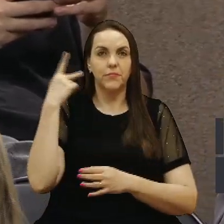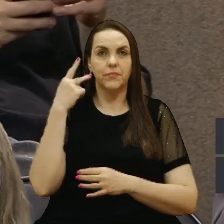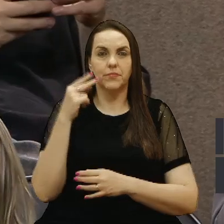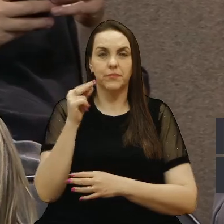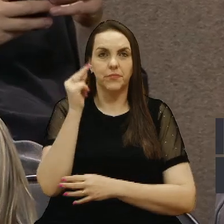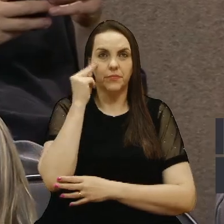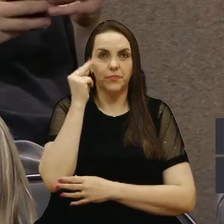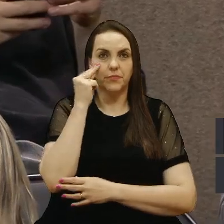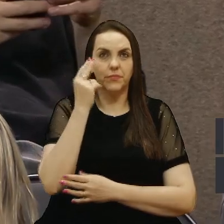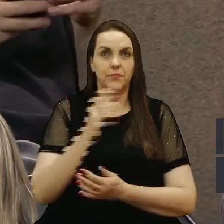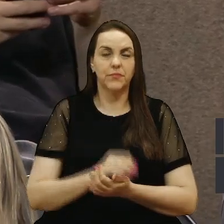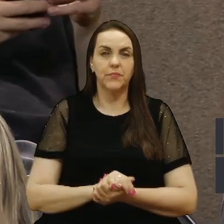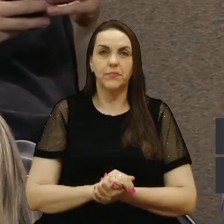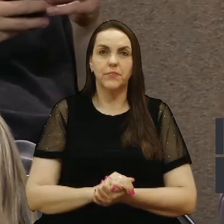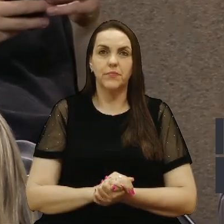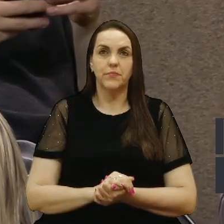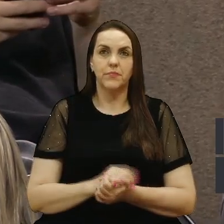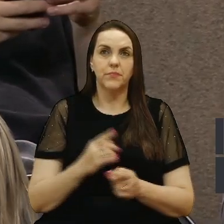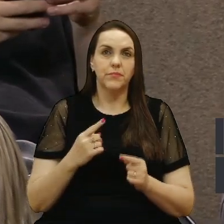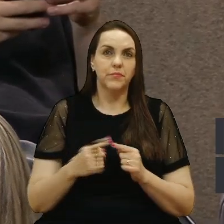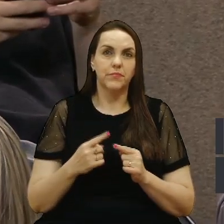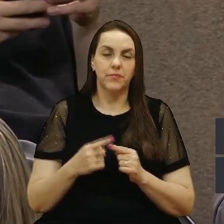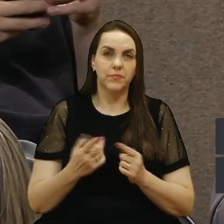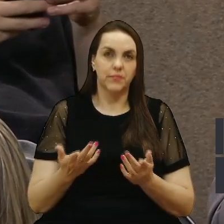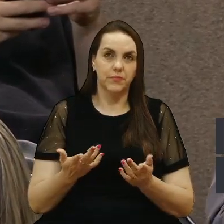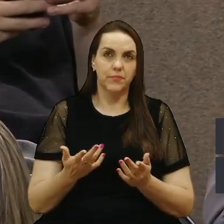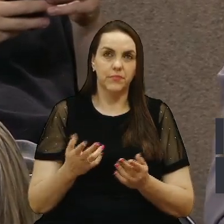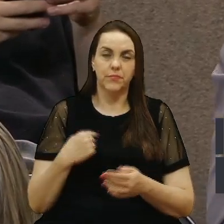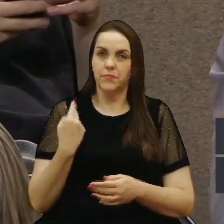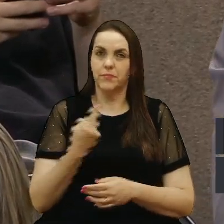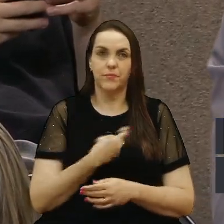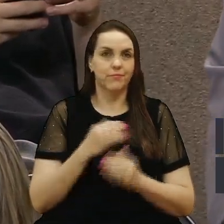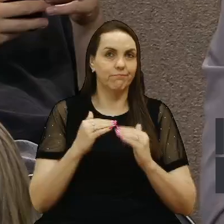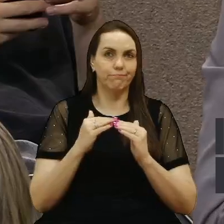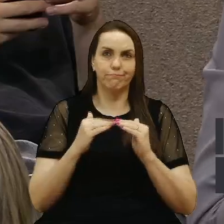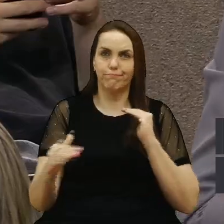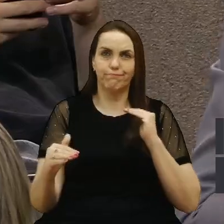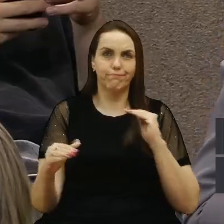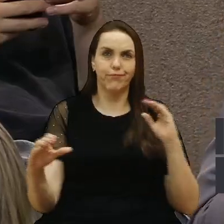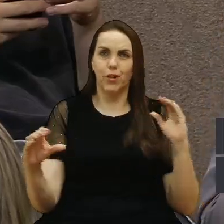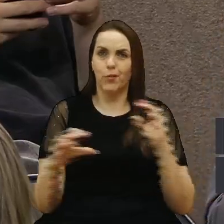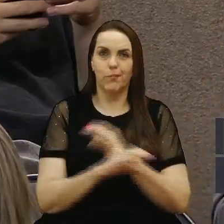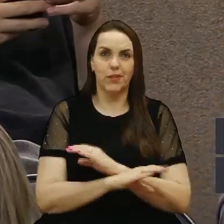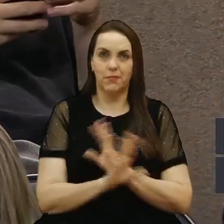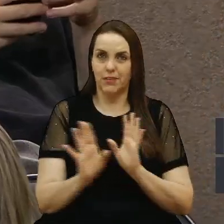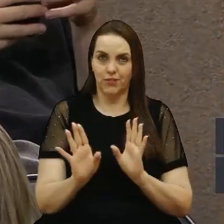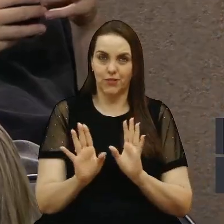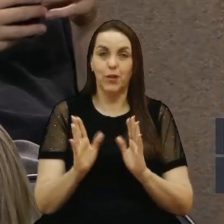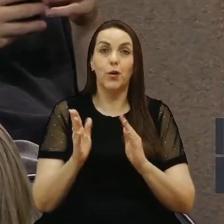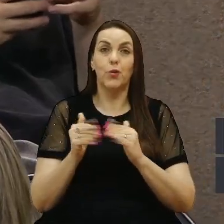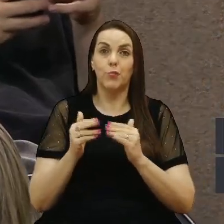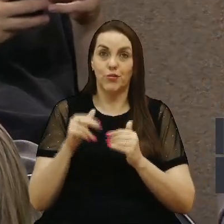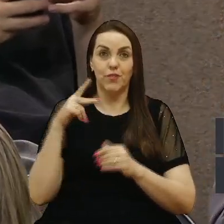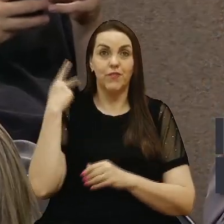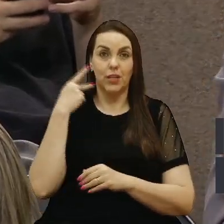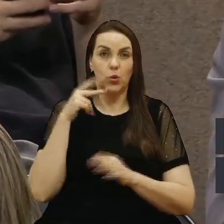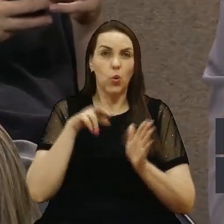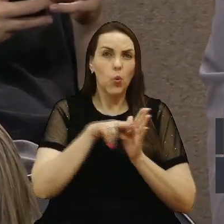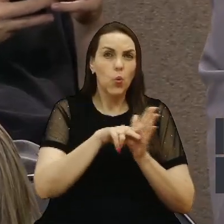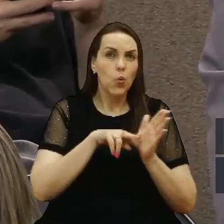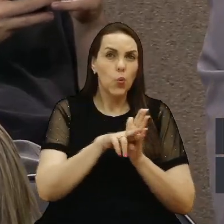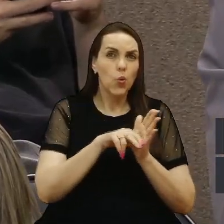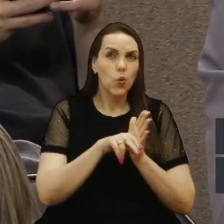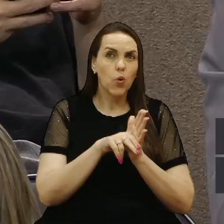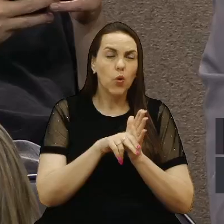Fantinel, porque a gente discorda totalmente. Eu só vou pedir ao nobre vereador que dê um Google e veja o que